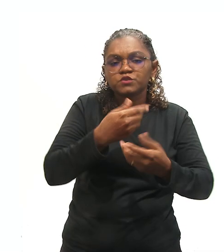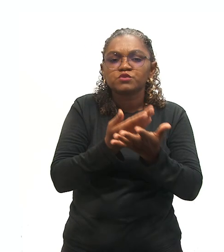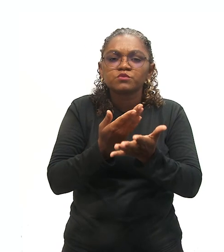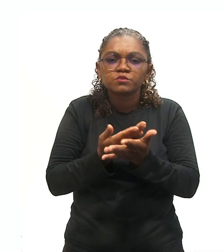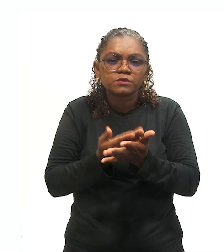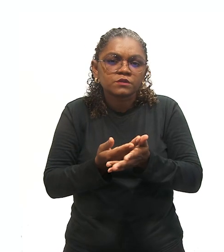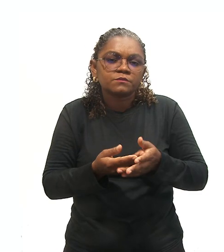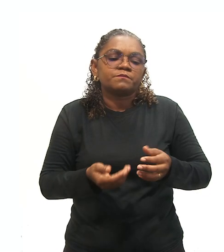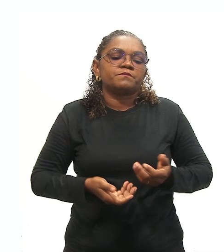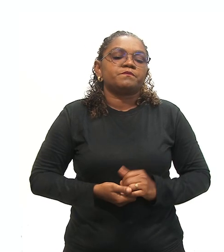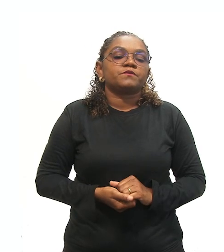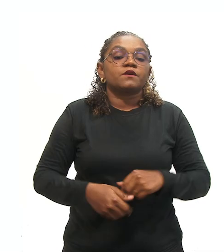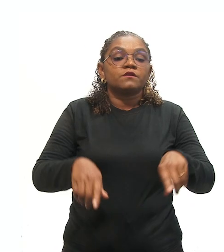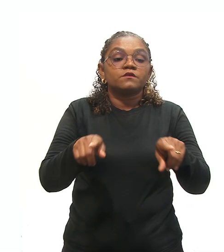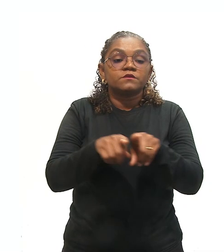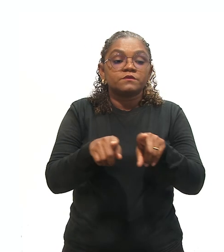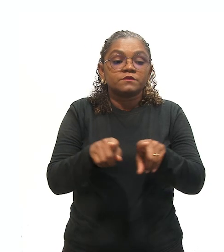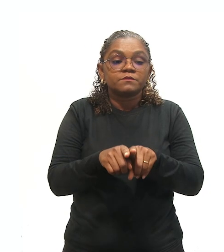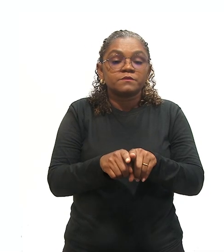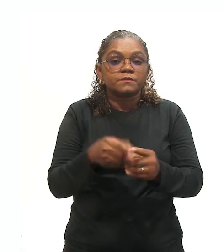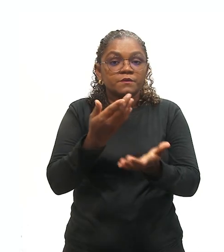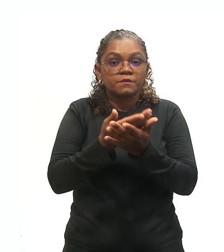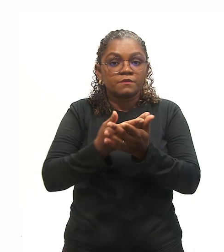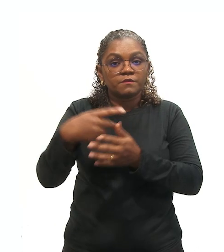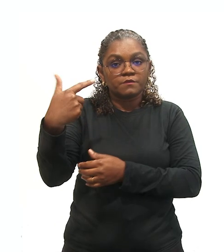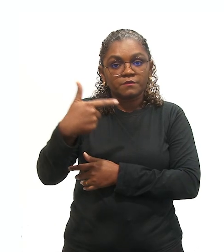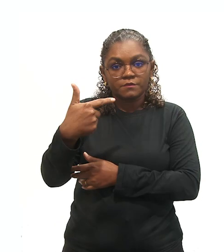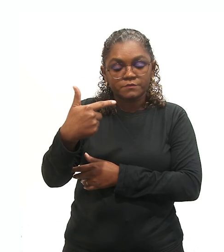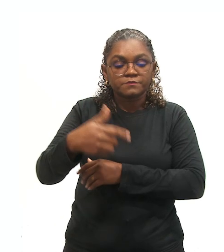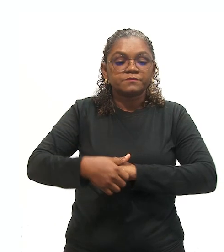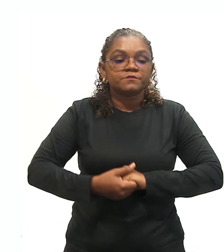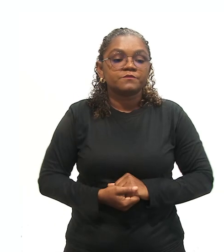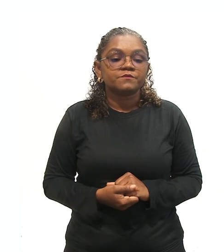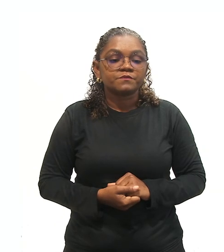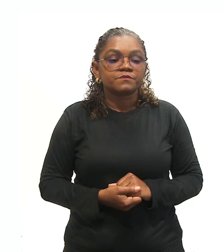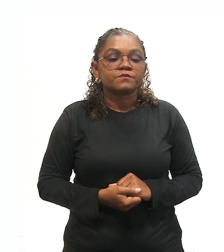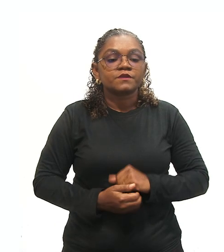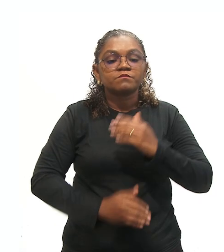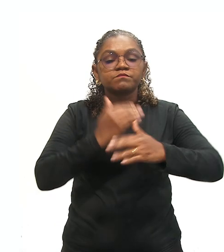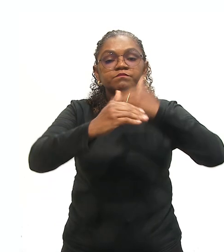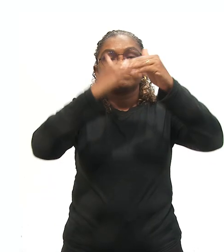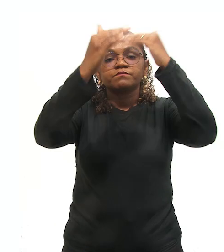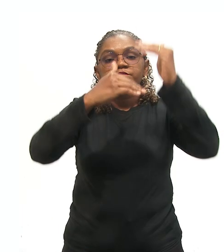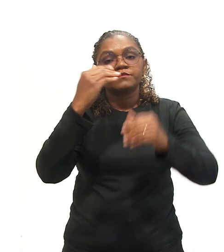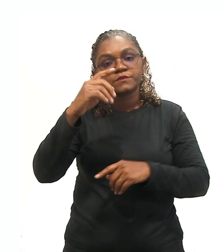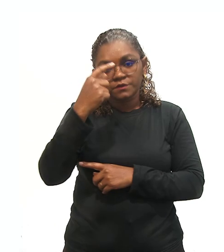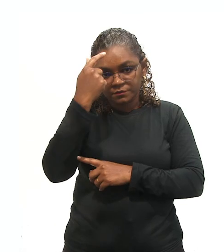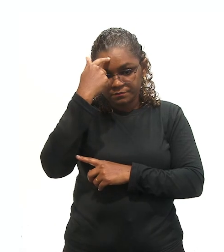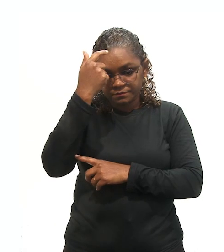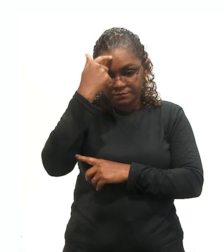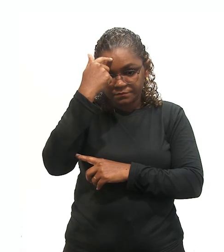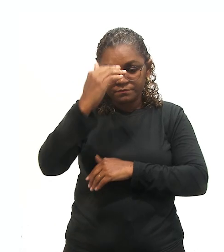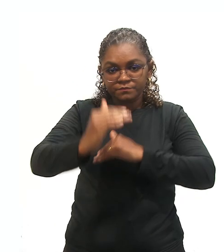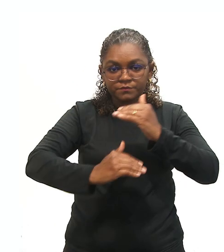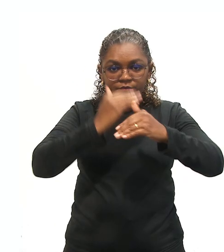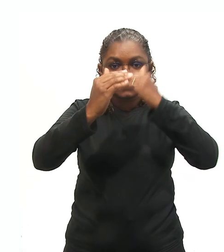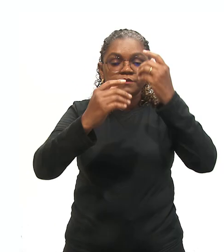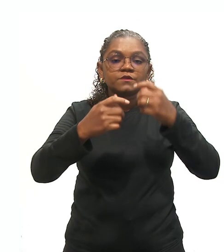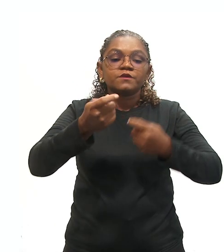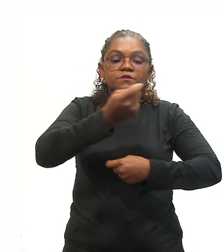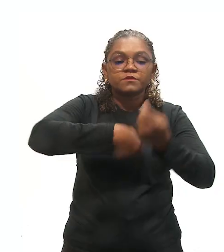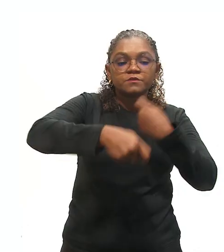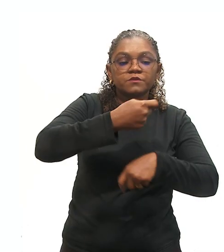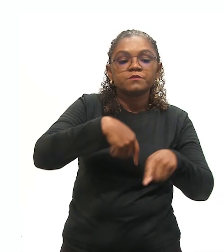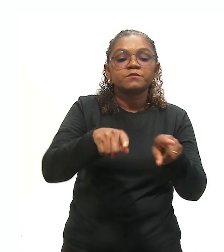econômico. Vamos falar dos principais teóricos da economia, vamos conhecer a escola clássica, a teoria neoclássica, a